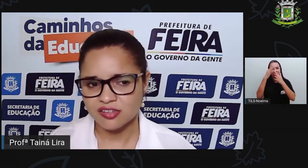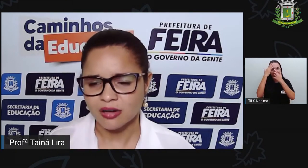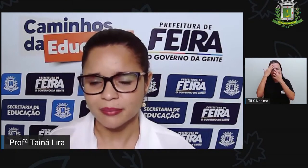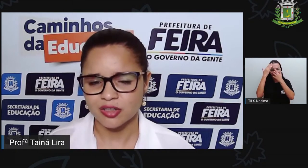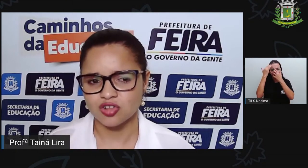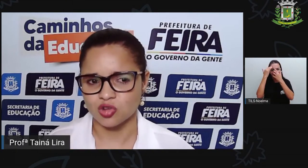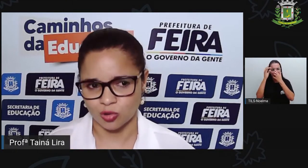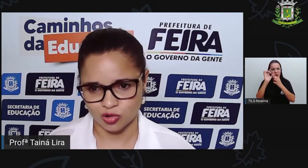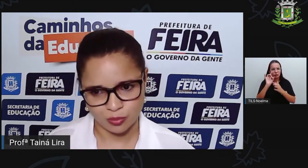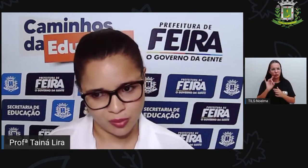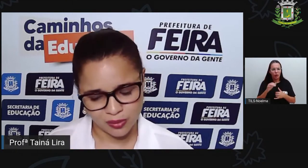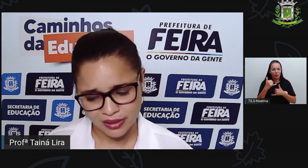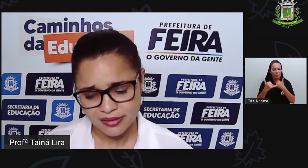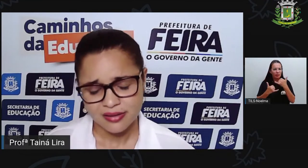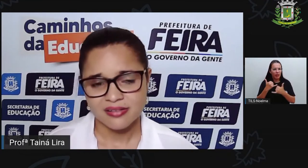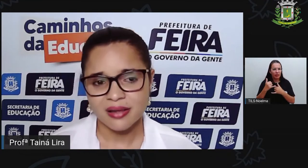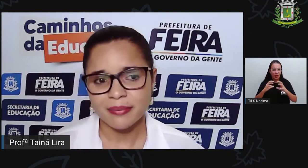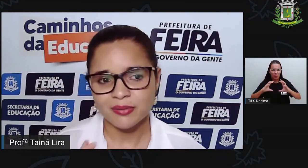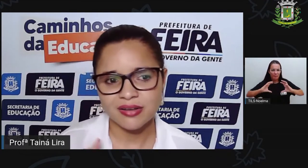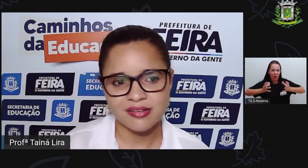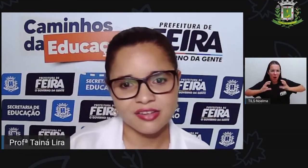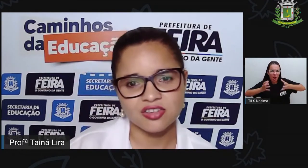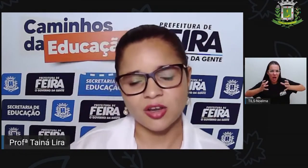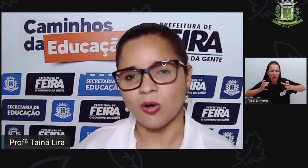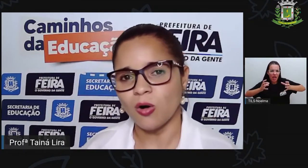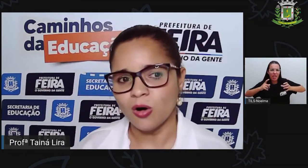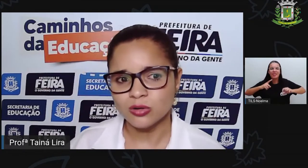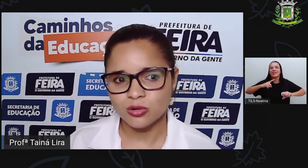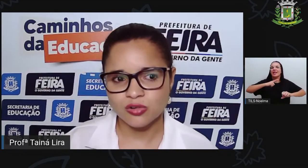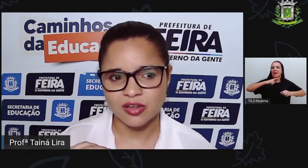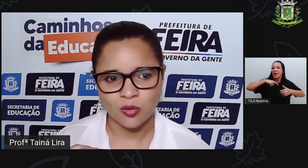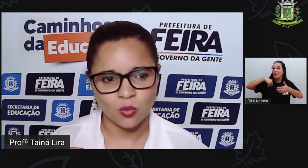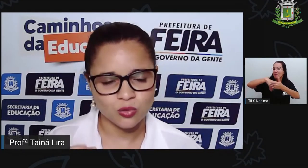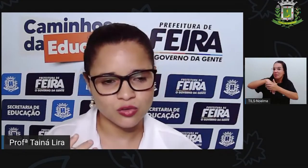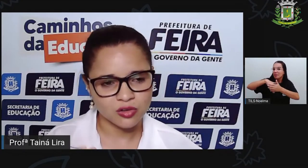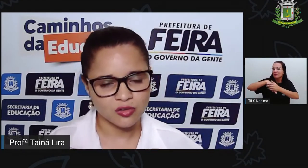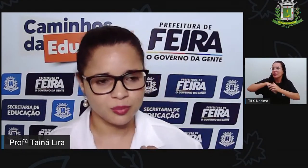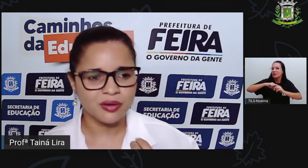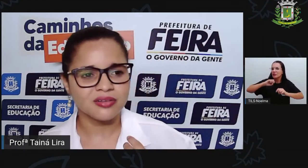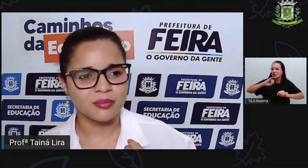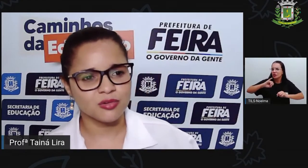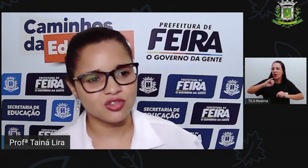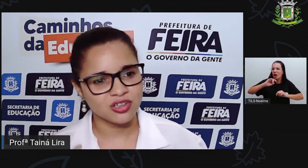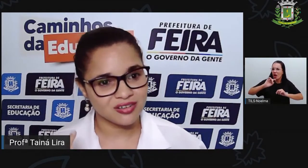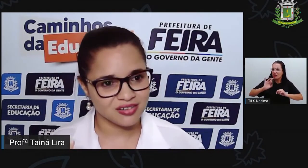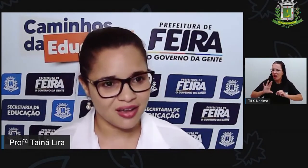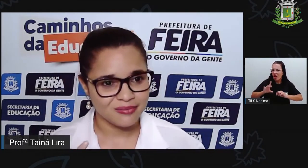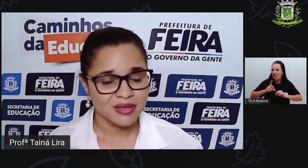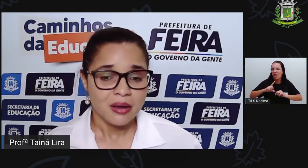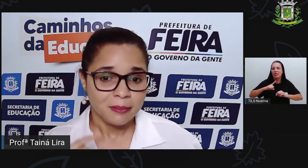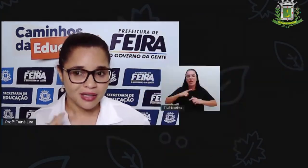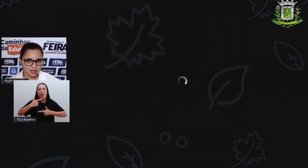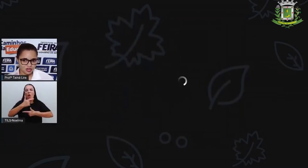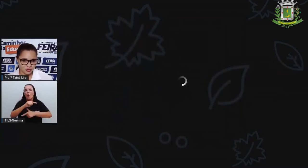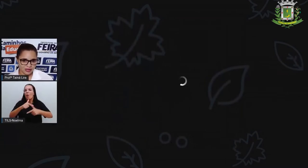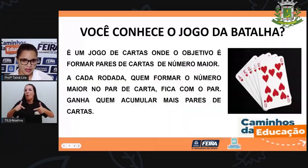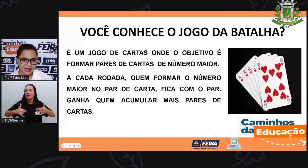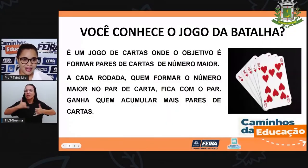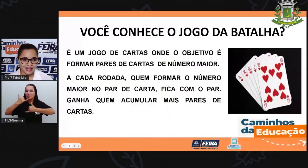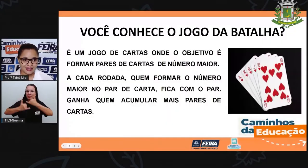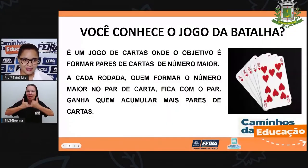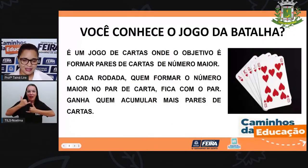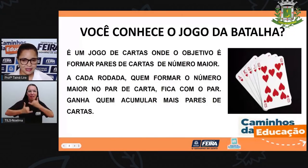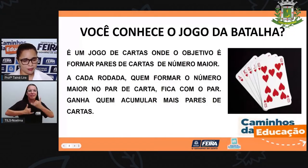existe somente jogo de bola? Sabiam que existem outros recursos que nós podemos utilizar para